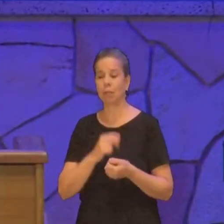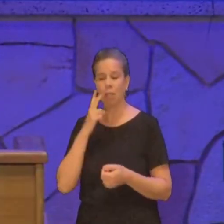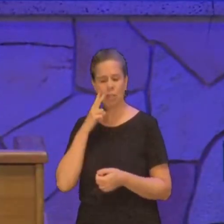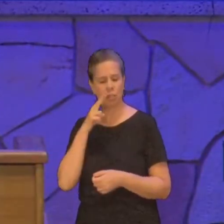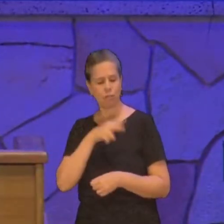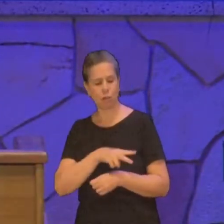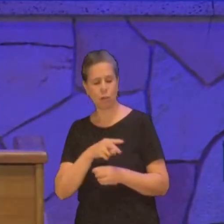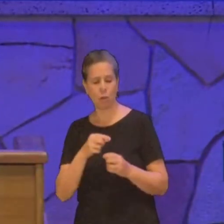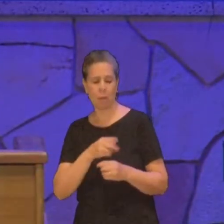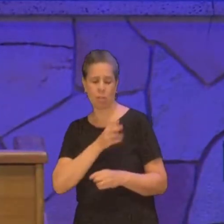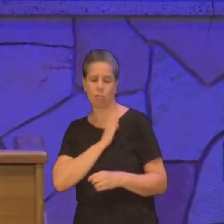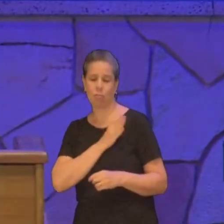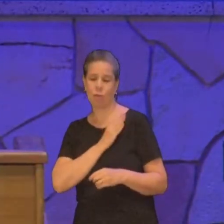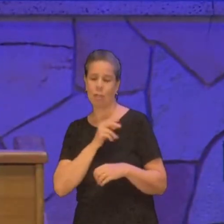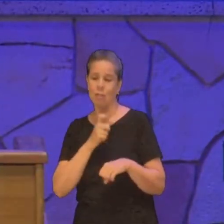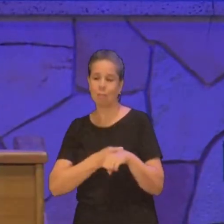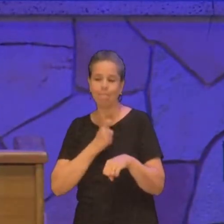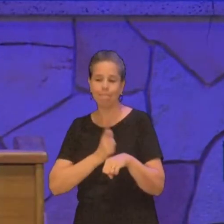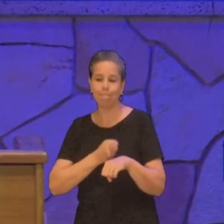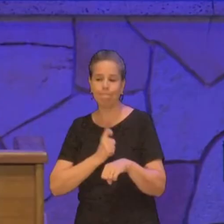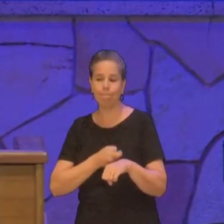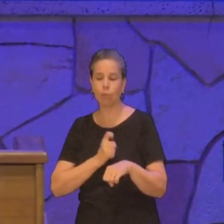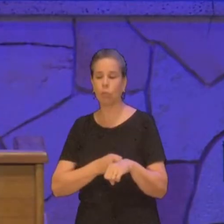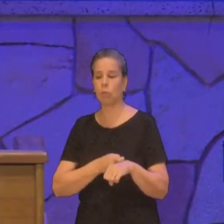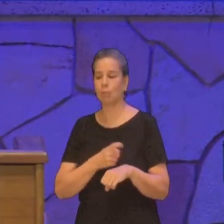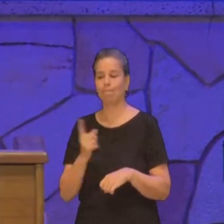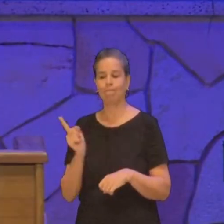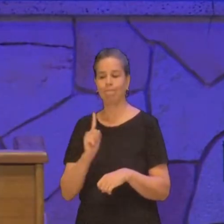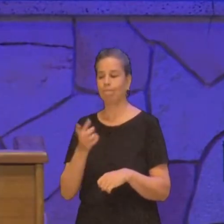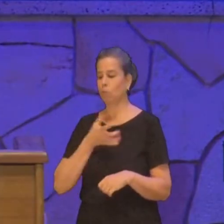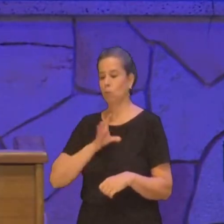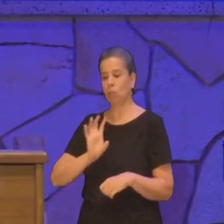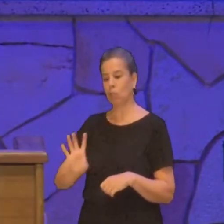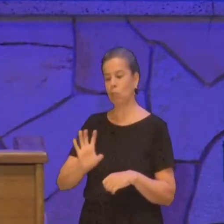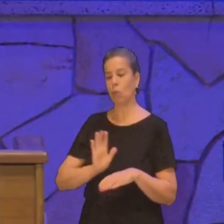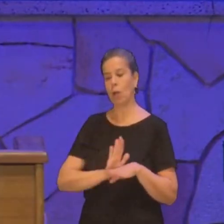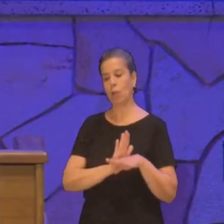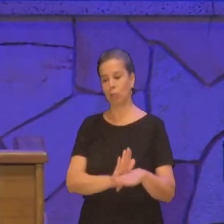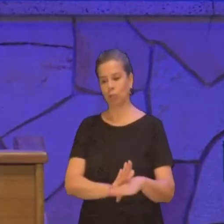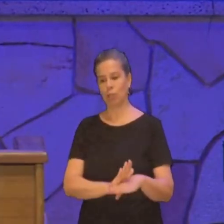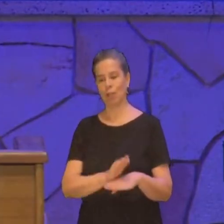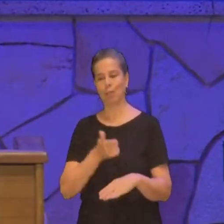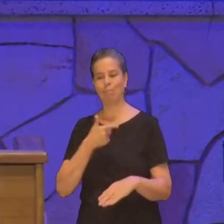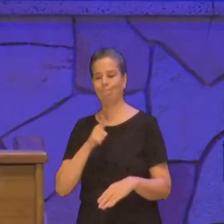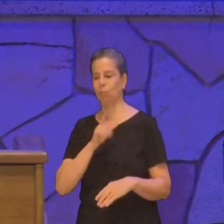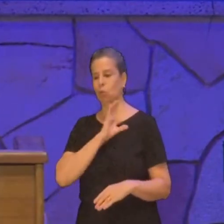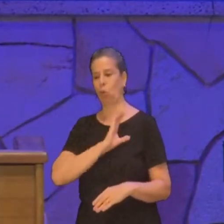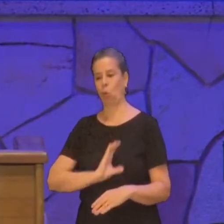mas o coração deles estava duro. Eles não sentiram essa compaixão.